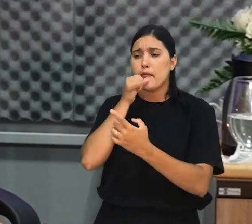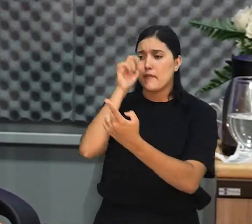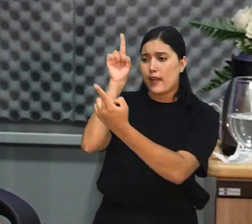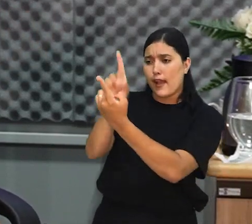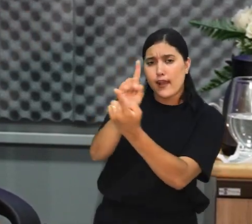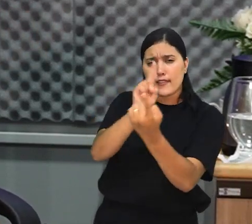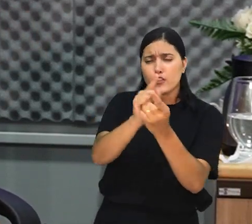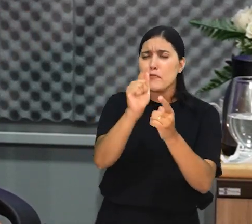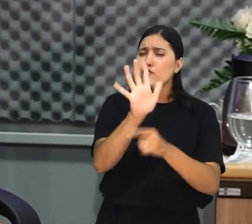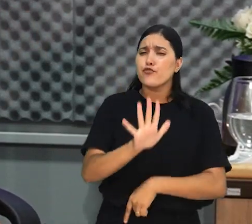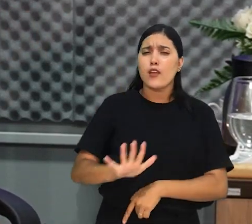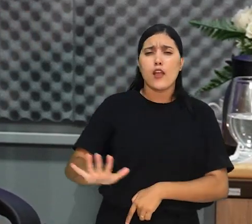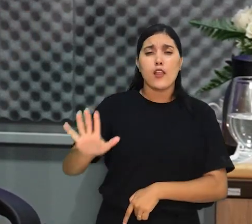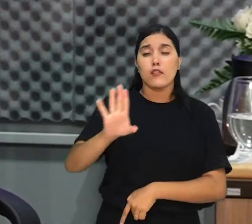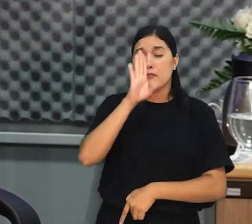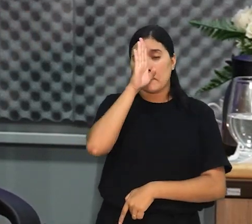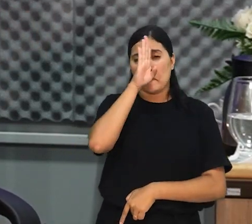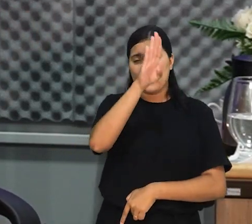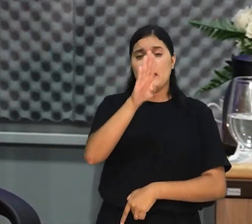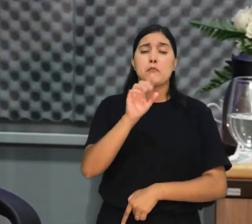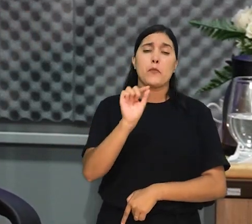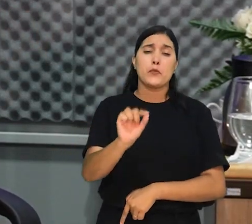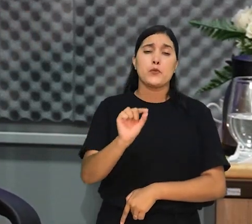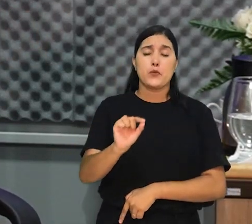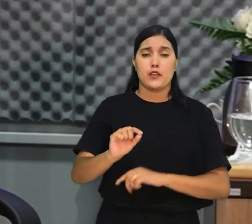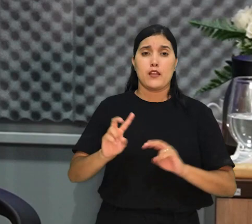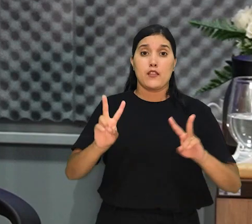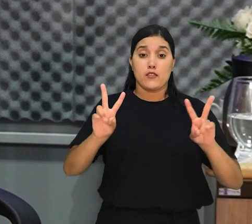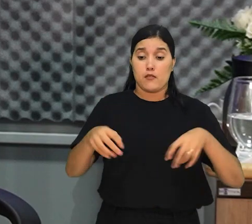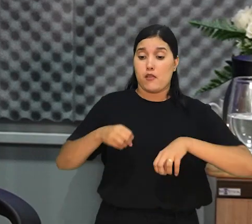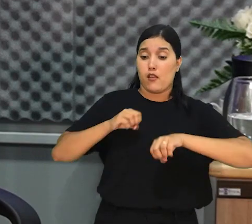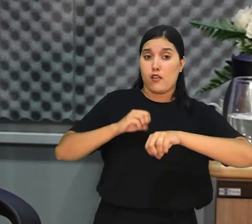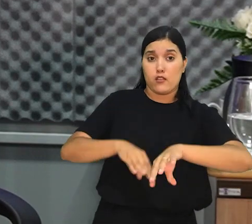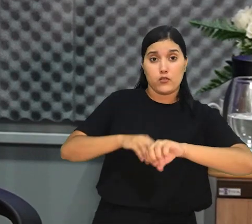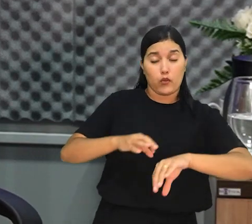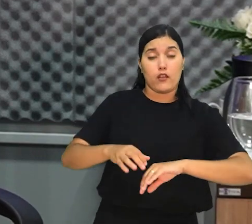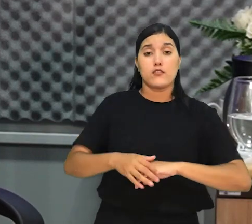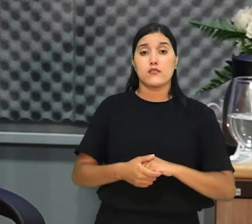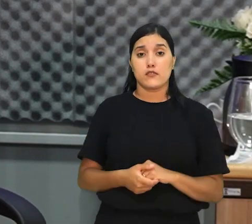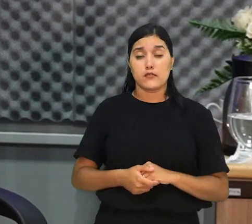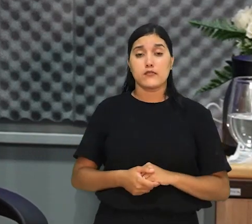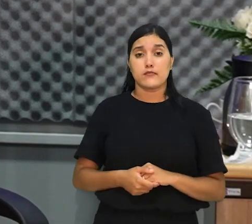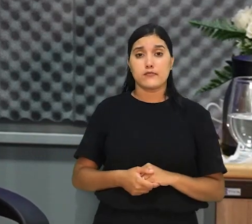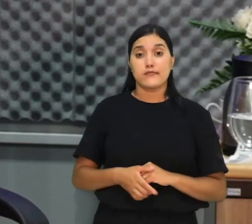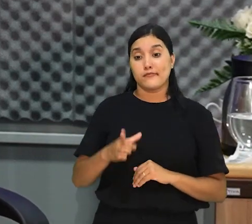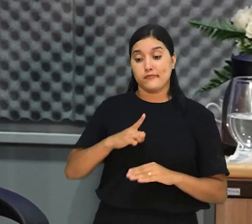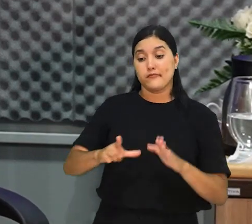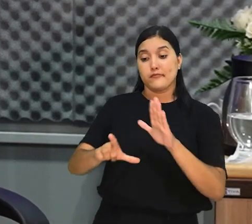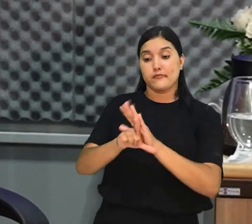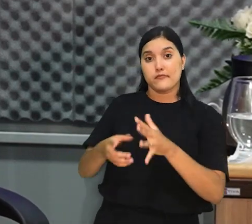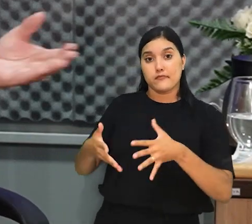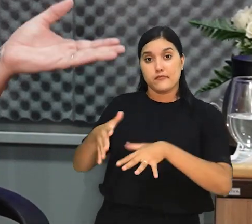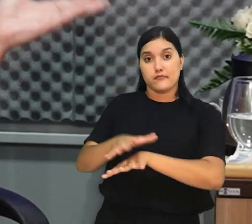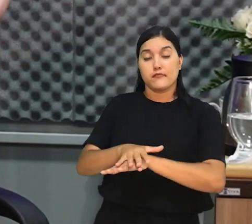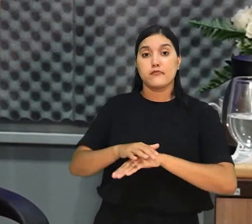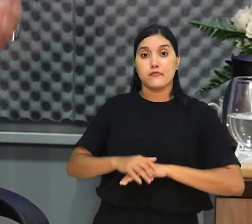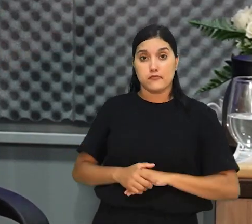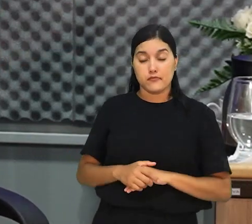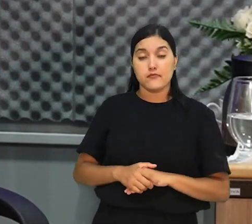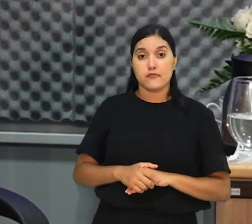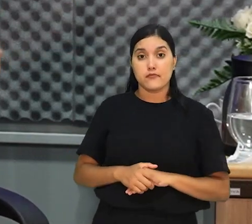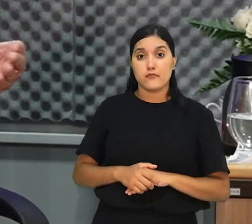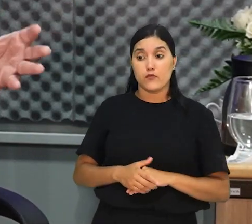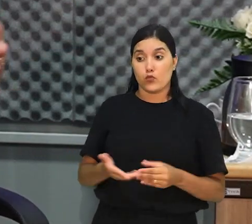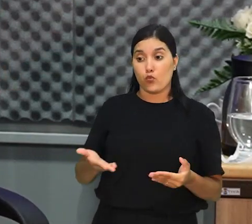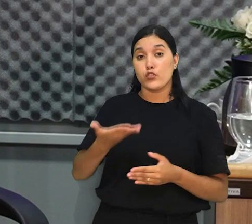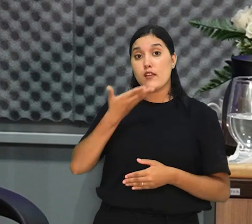atendimento em geral, principalmente, né, na parte da educação. Tem a lei da inclusão, que recentemente,